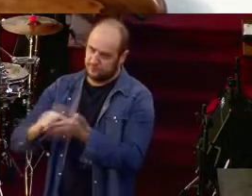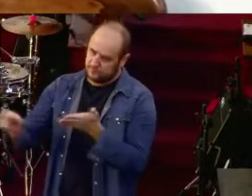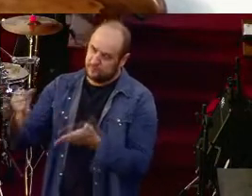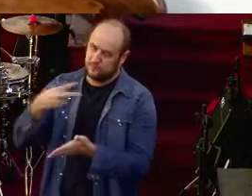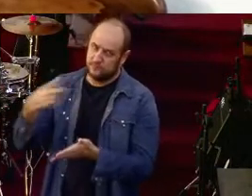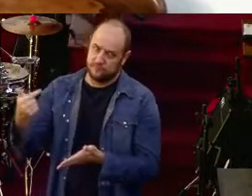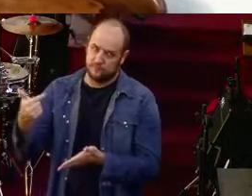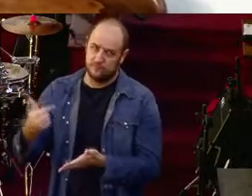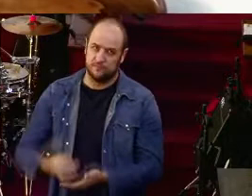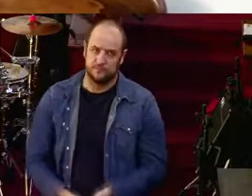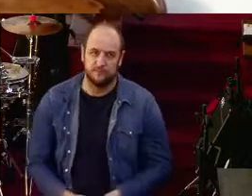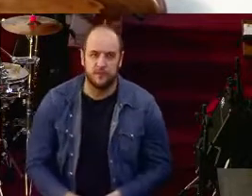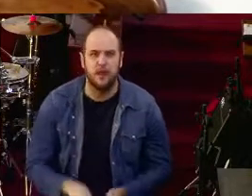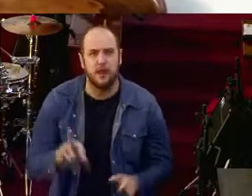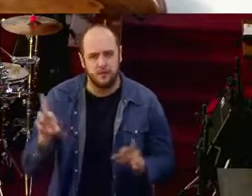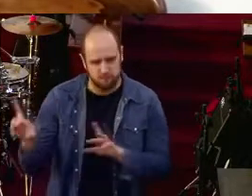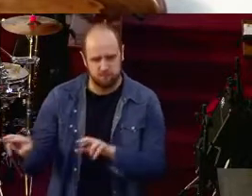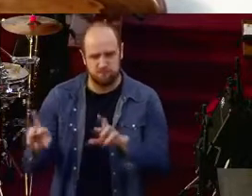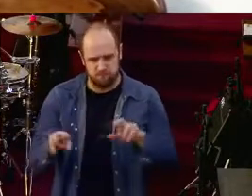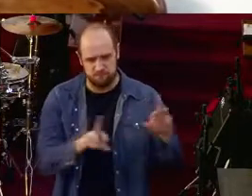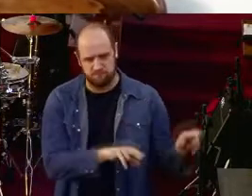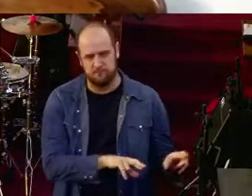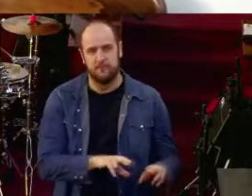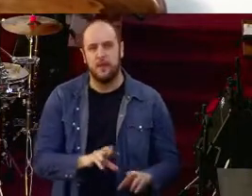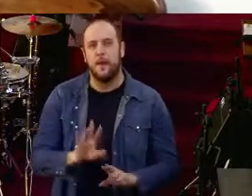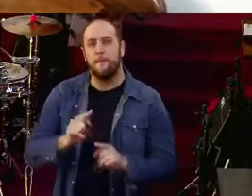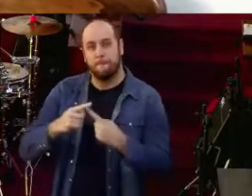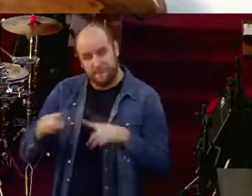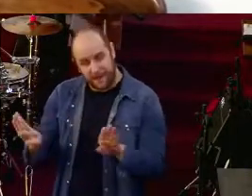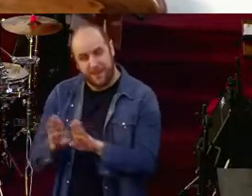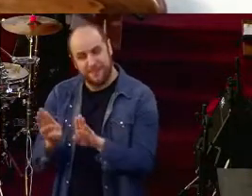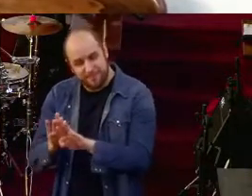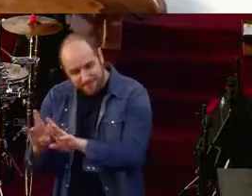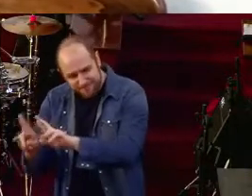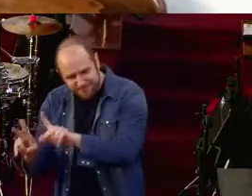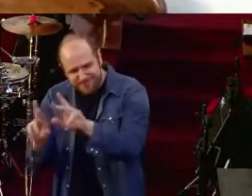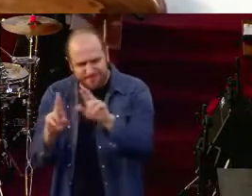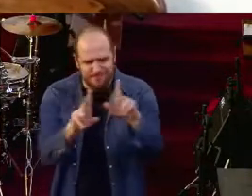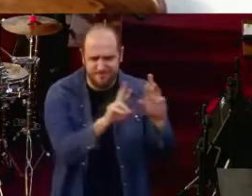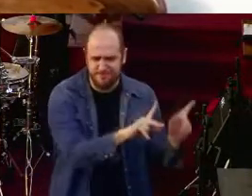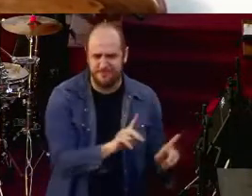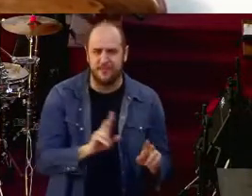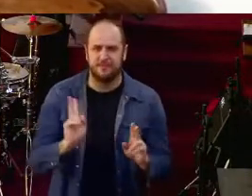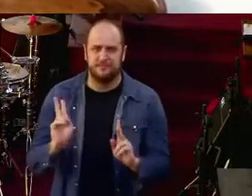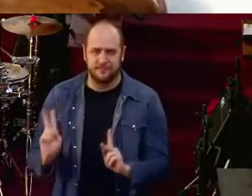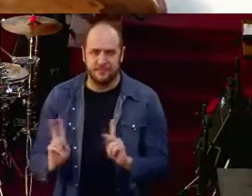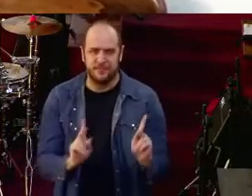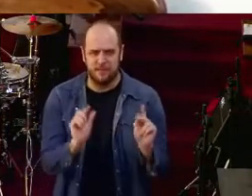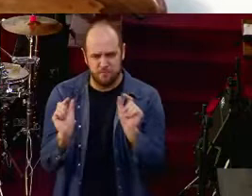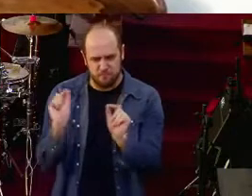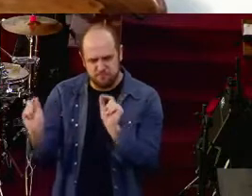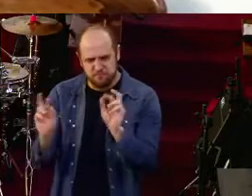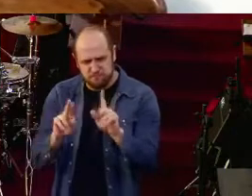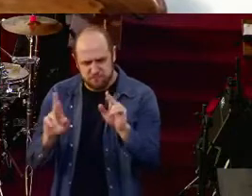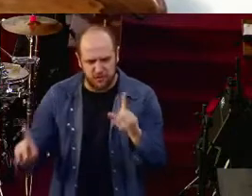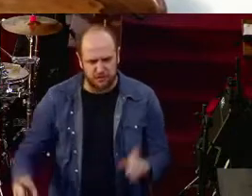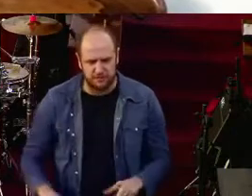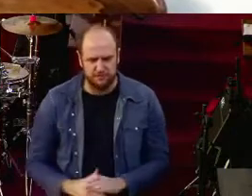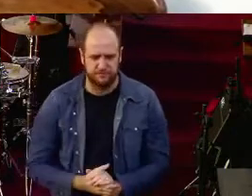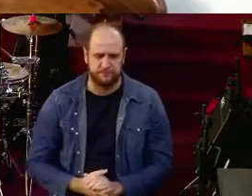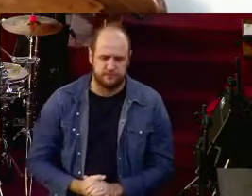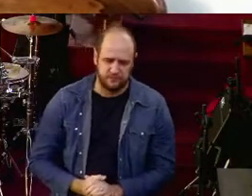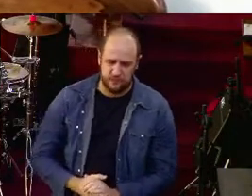Novamente, mesma passagem, mas com algum acréscimo sempre. Lucas capítulo 3,